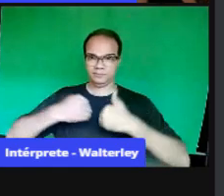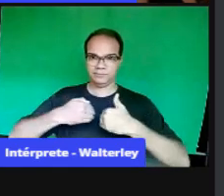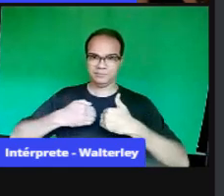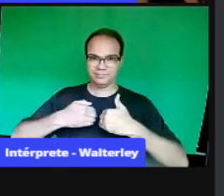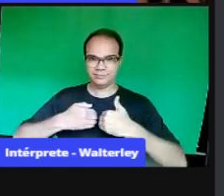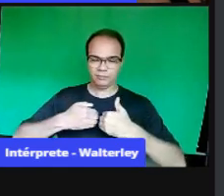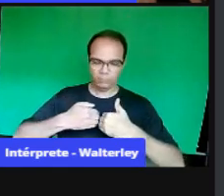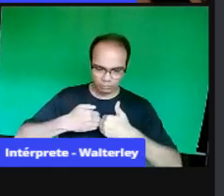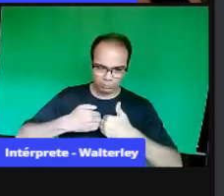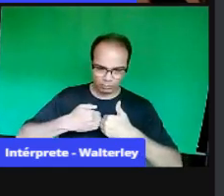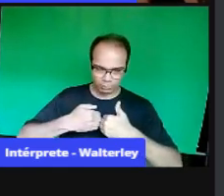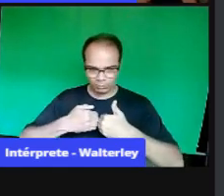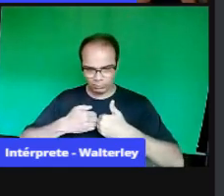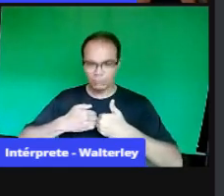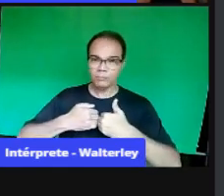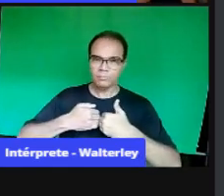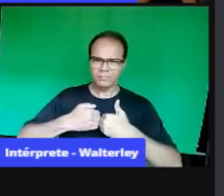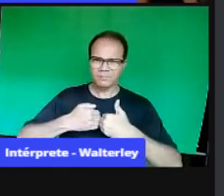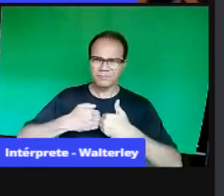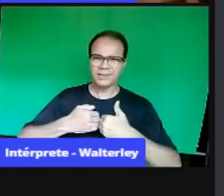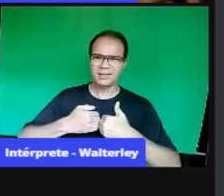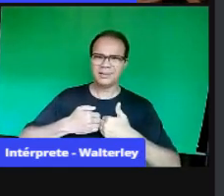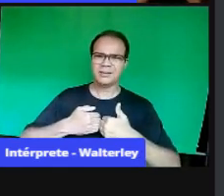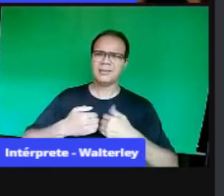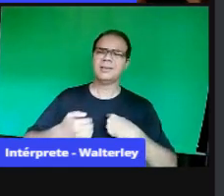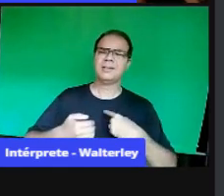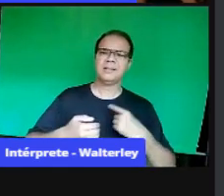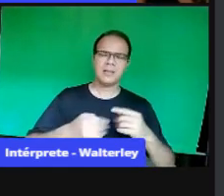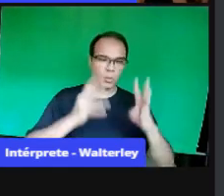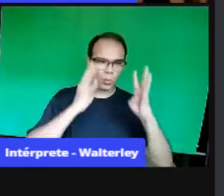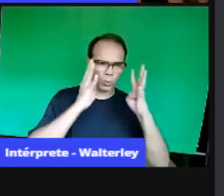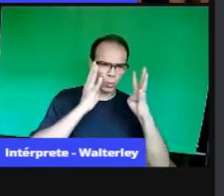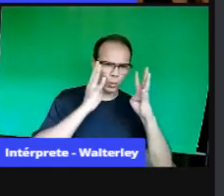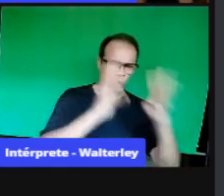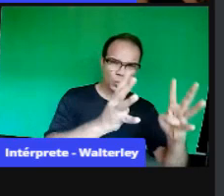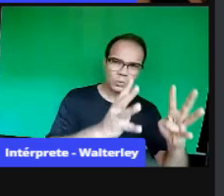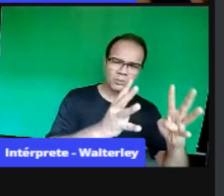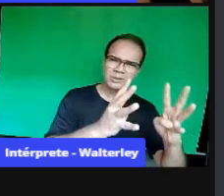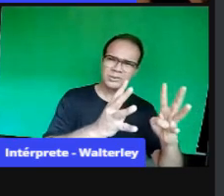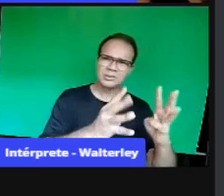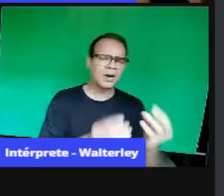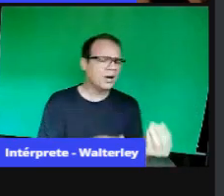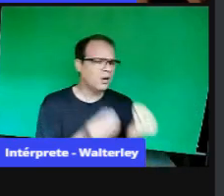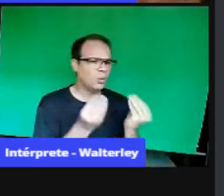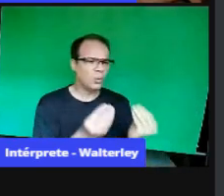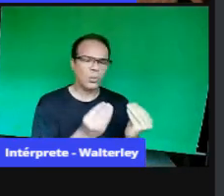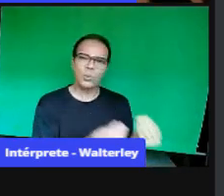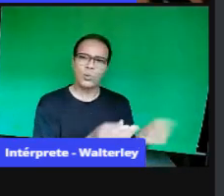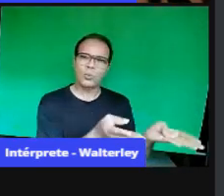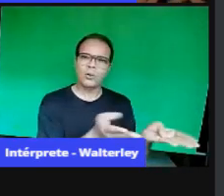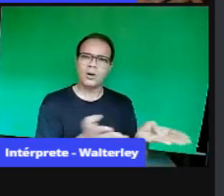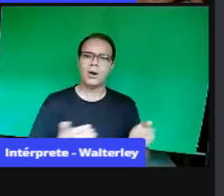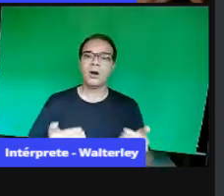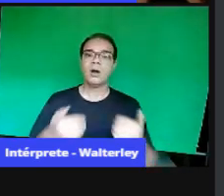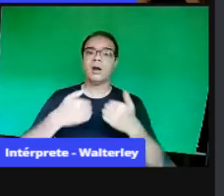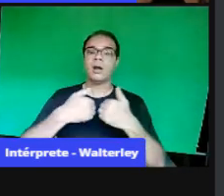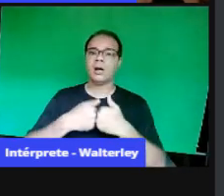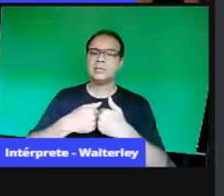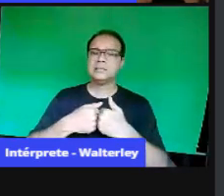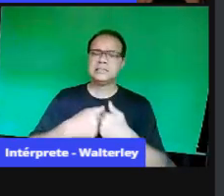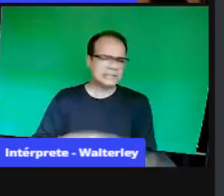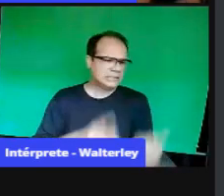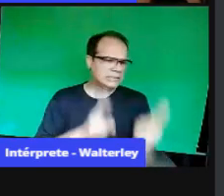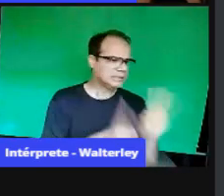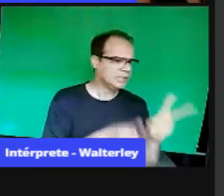uma estereotipia, existe um hiperfoco. De que maneira isso ocorre? A estereotipia, ela